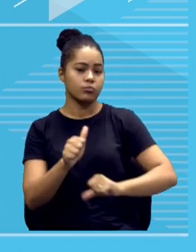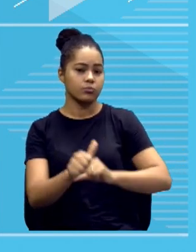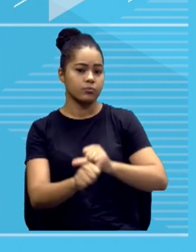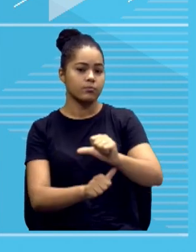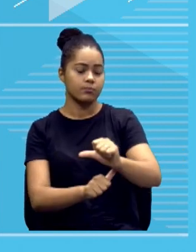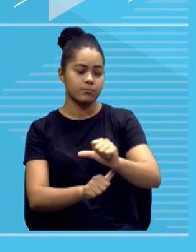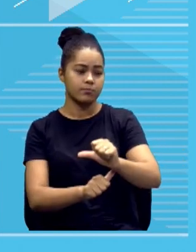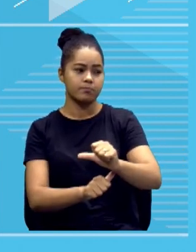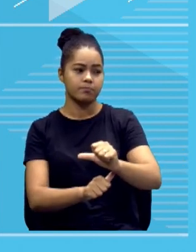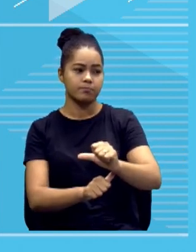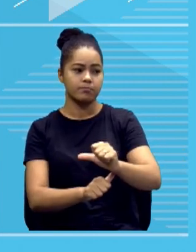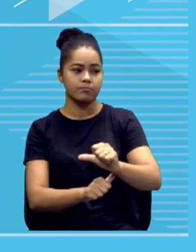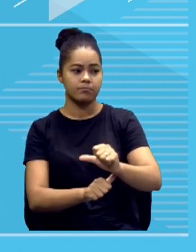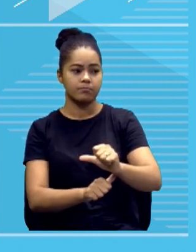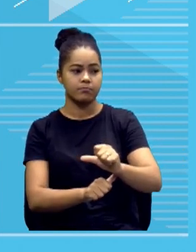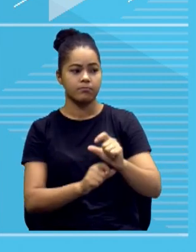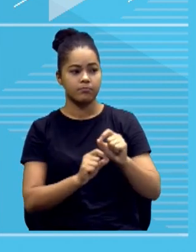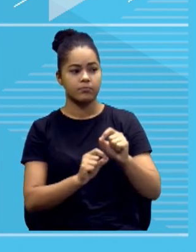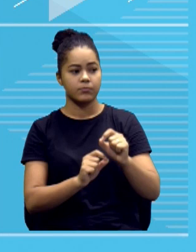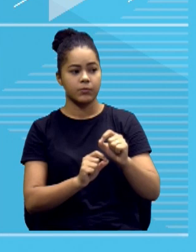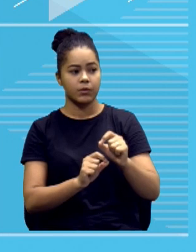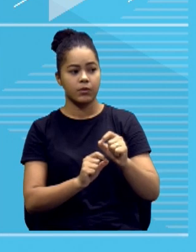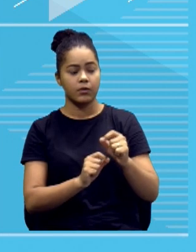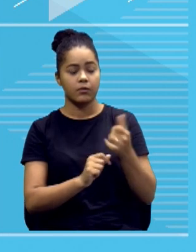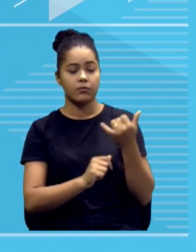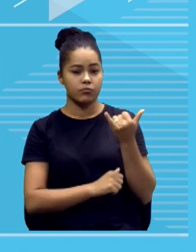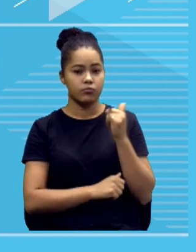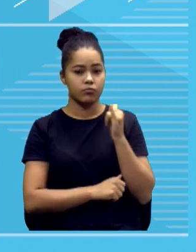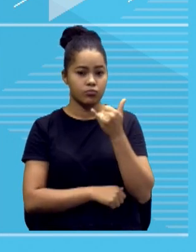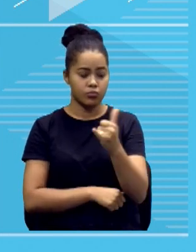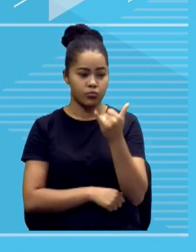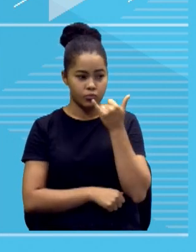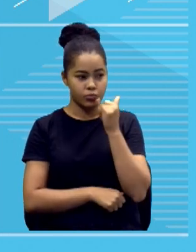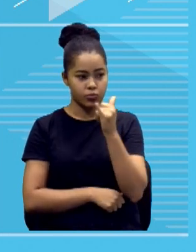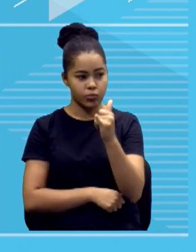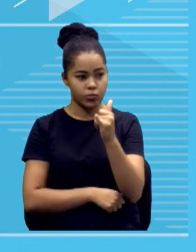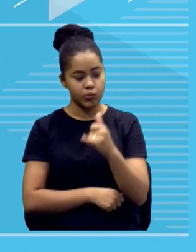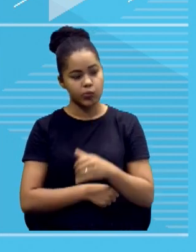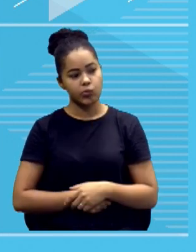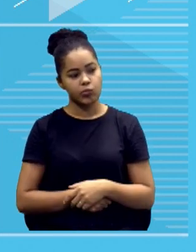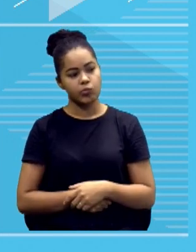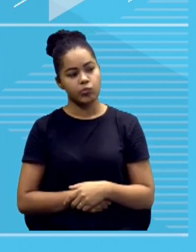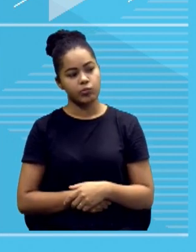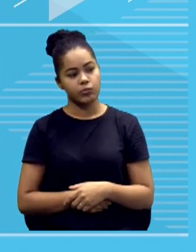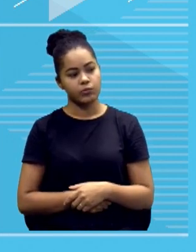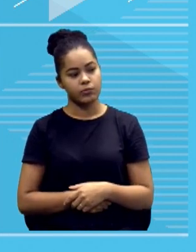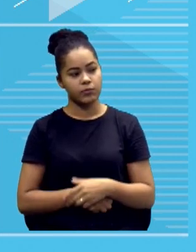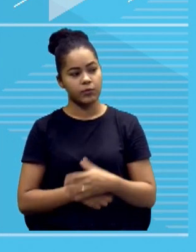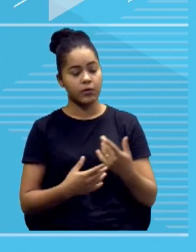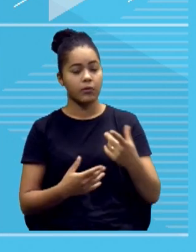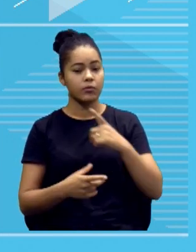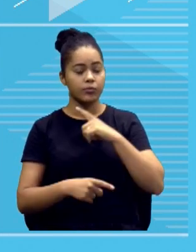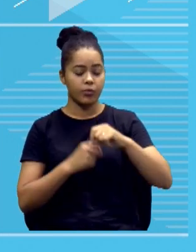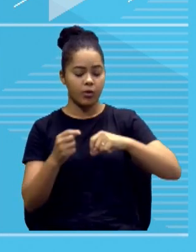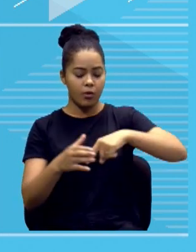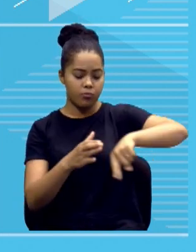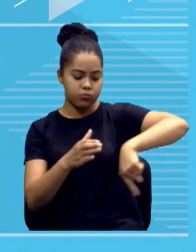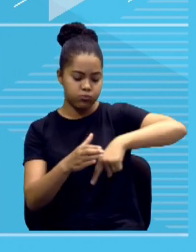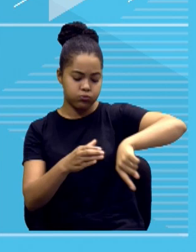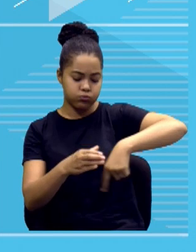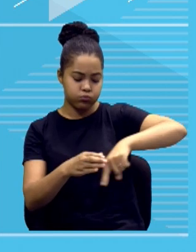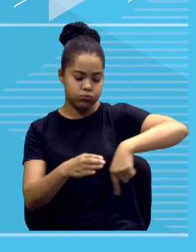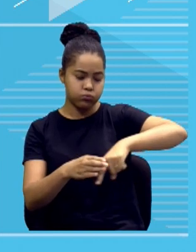Ou seja, ela pega a energia dos rios e transforma em energia elétrica, através do giro de turbinas